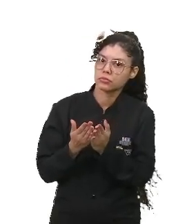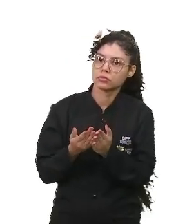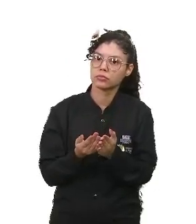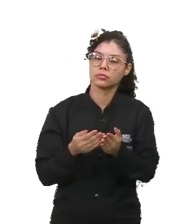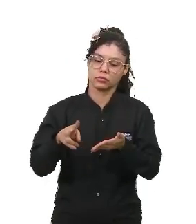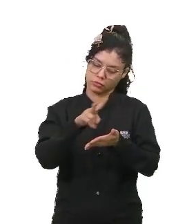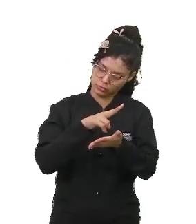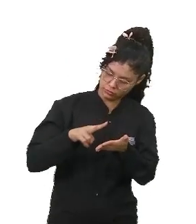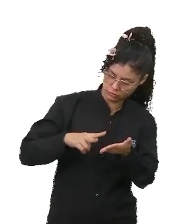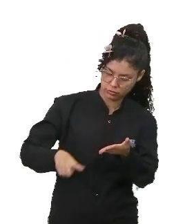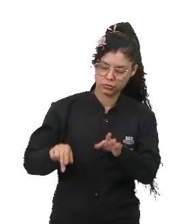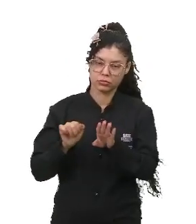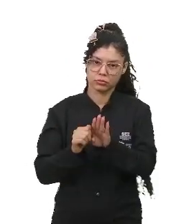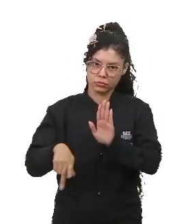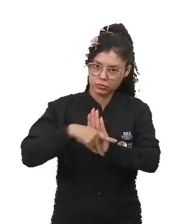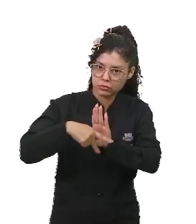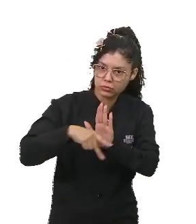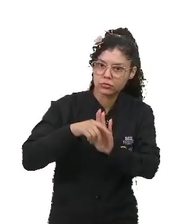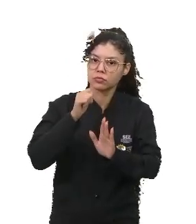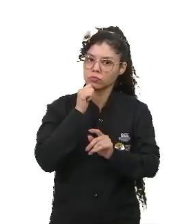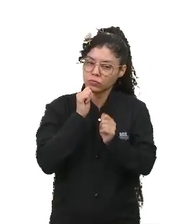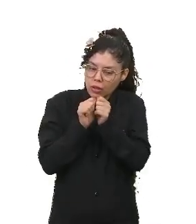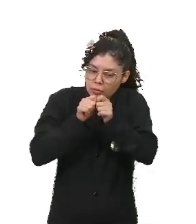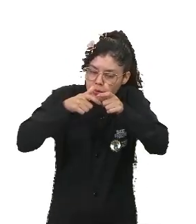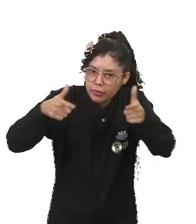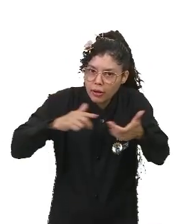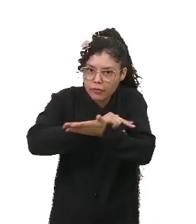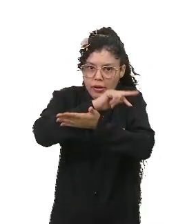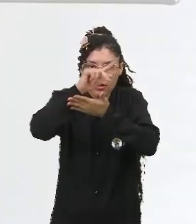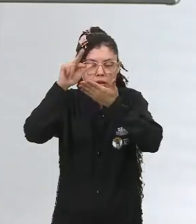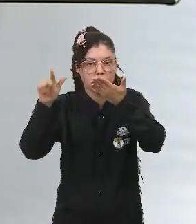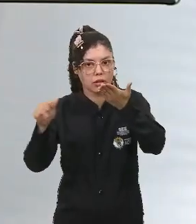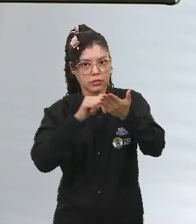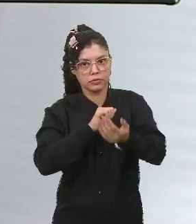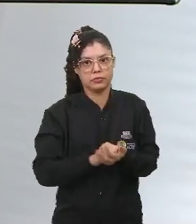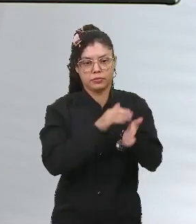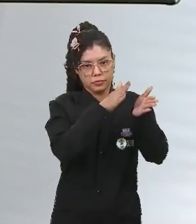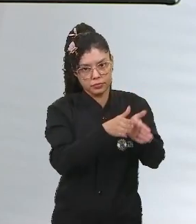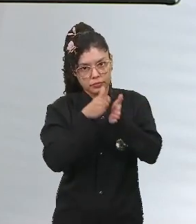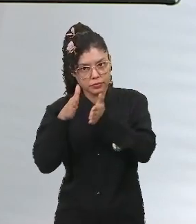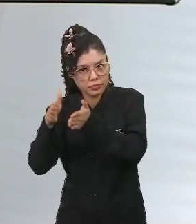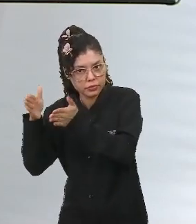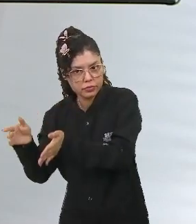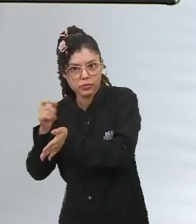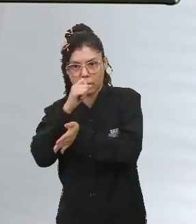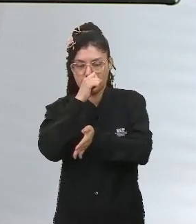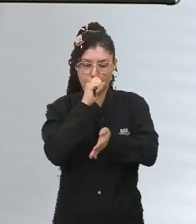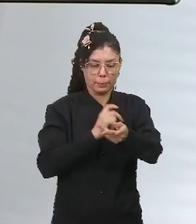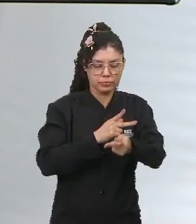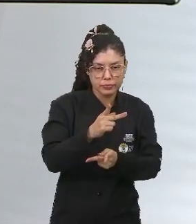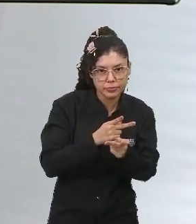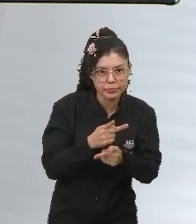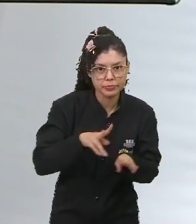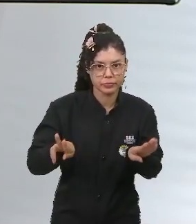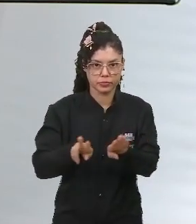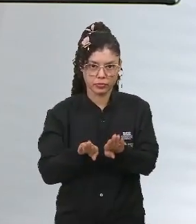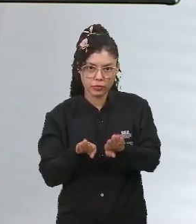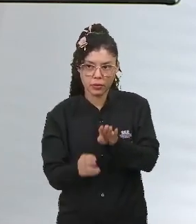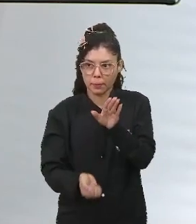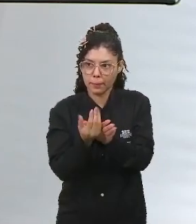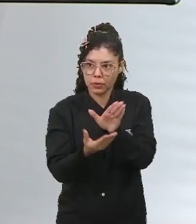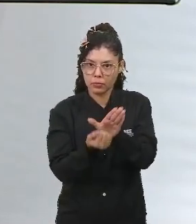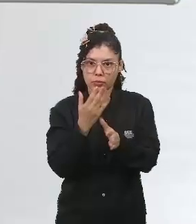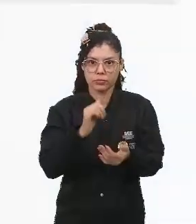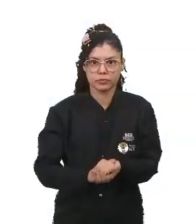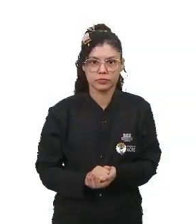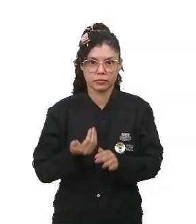Paiva. Esse livro é dedicado a explanar sobre as diversas fases do planejamento e produção teatral.